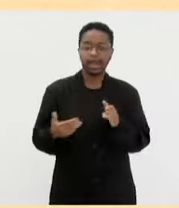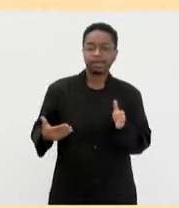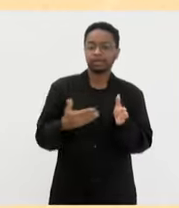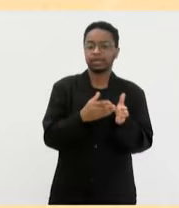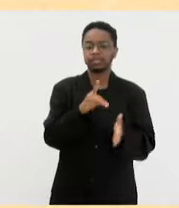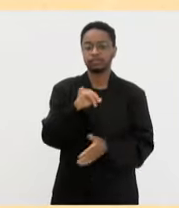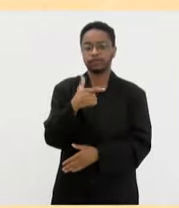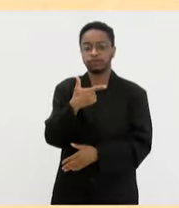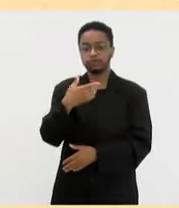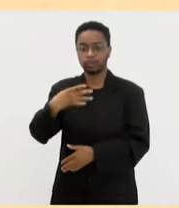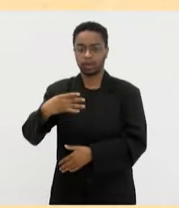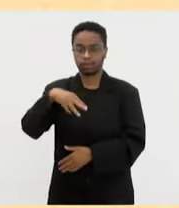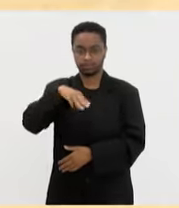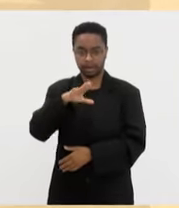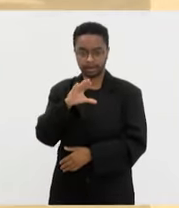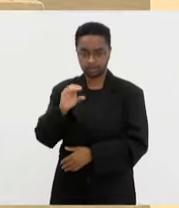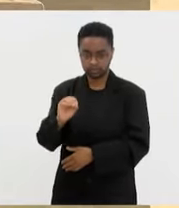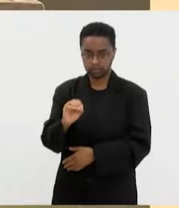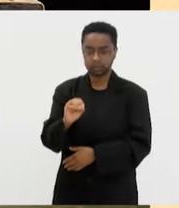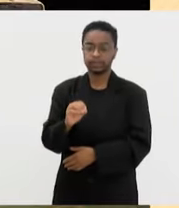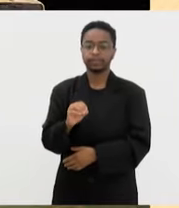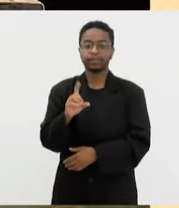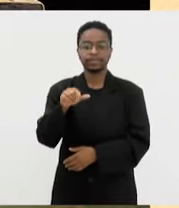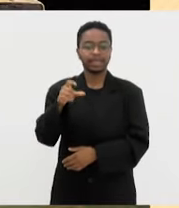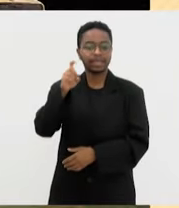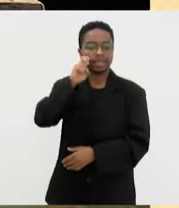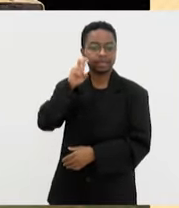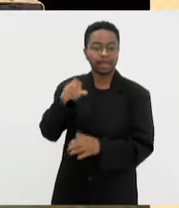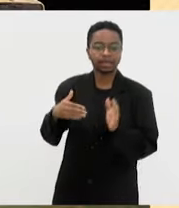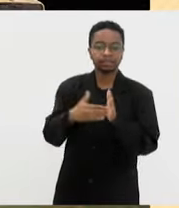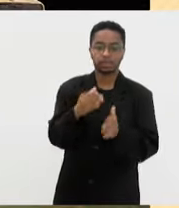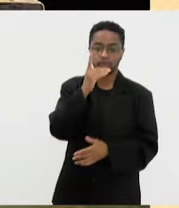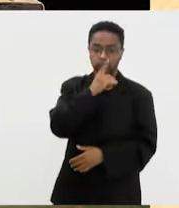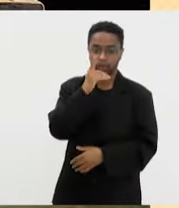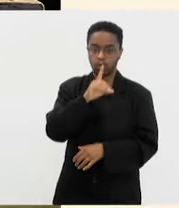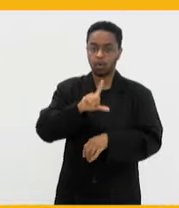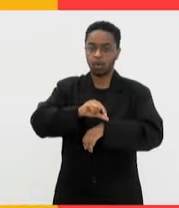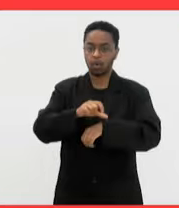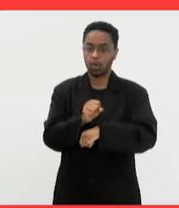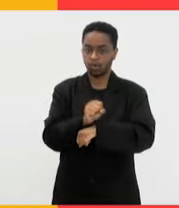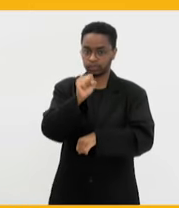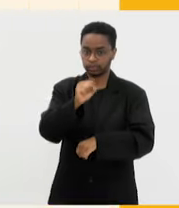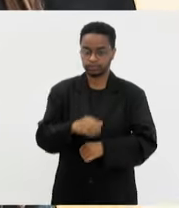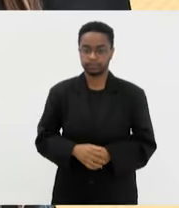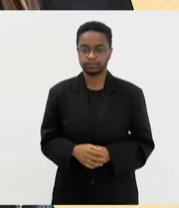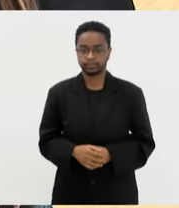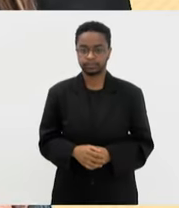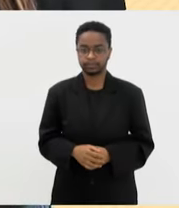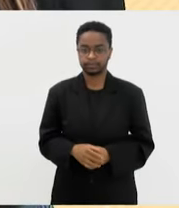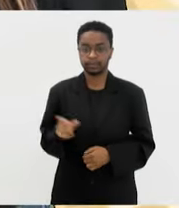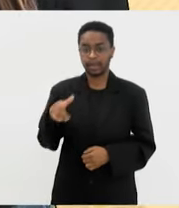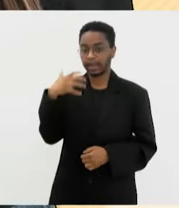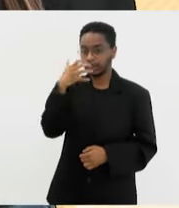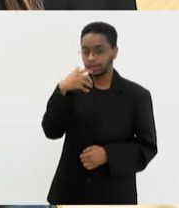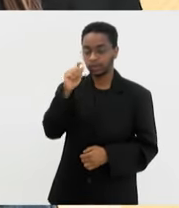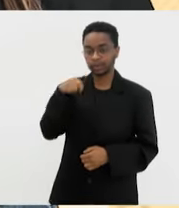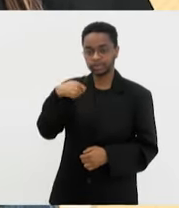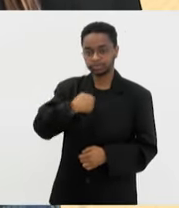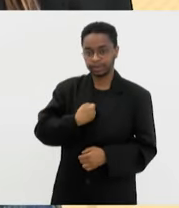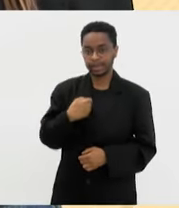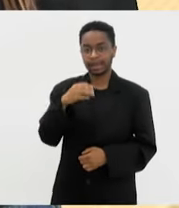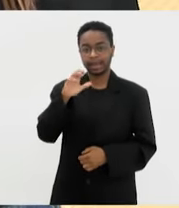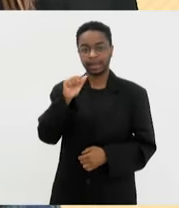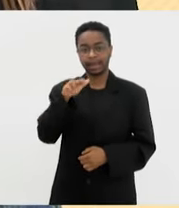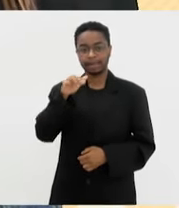de março. As sessões são de quinta a domingo, às 8 horas da noite. A cantora espanhola Carmento